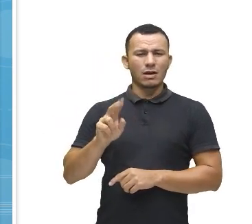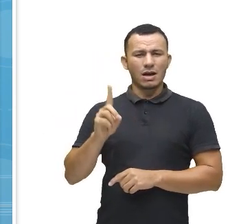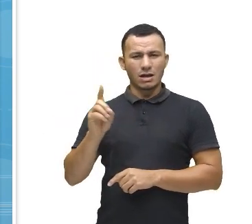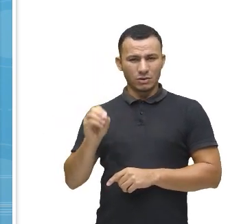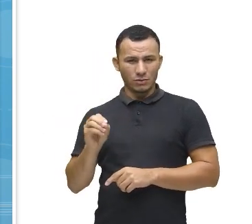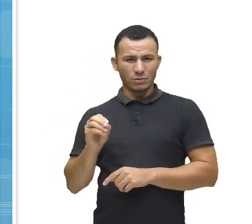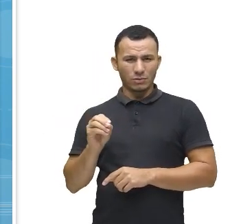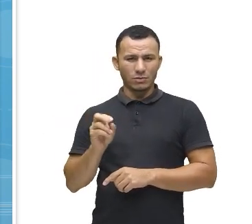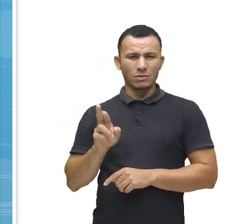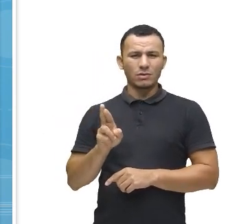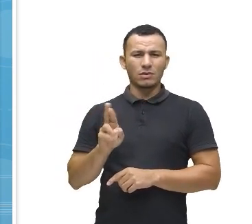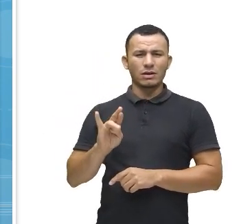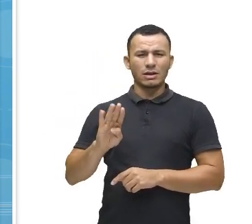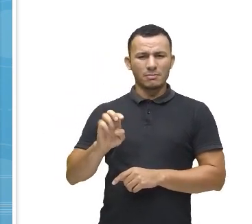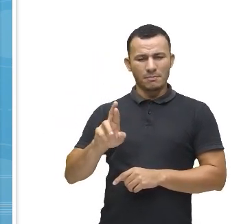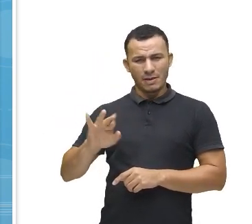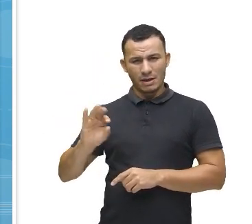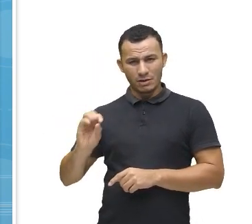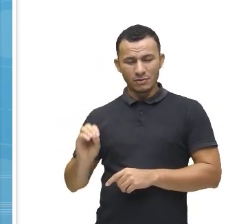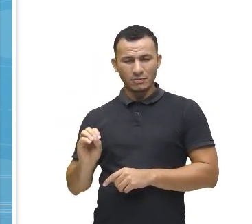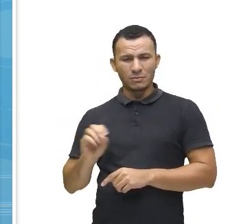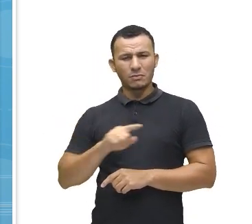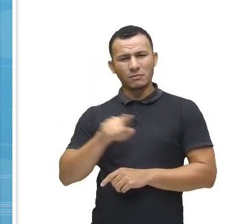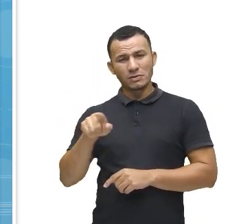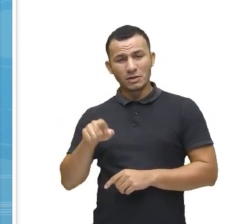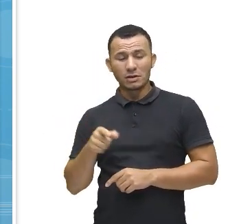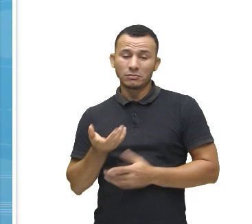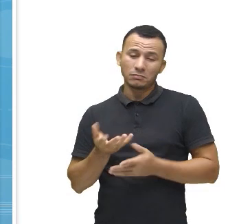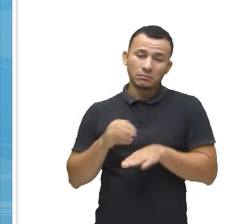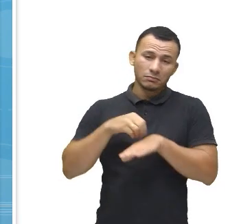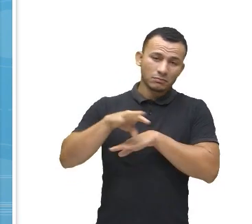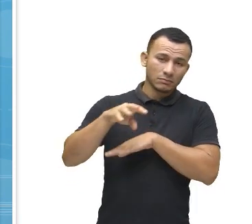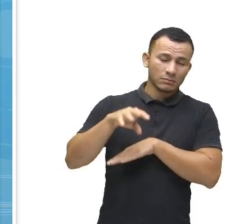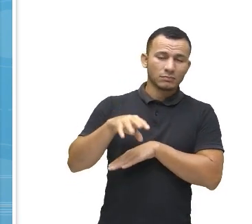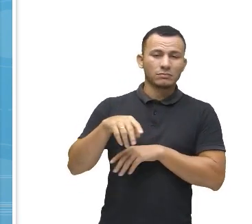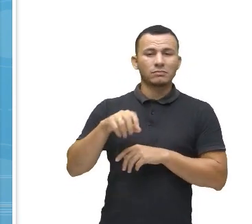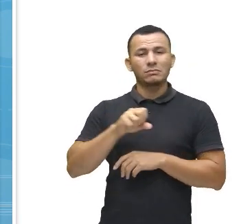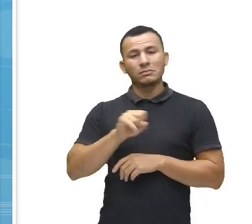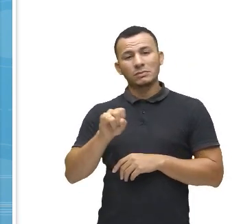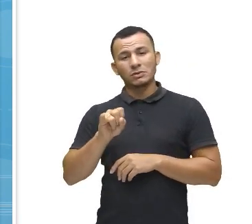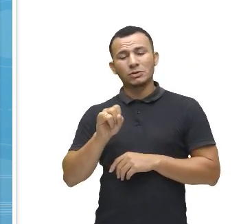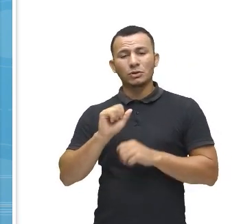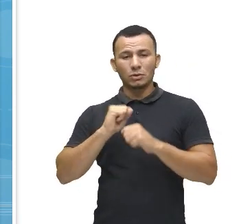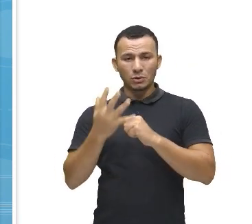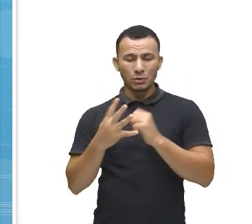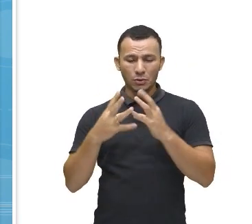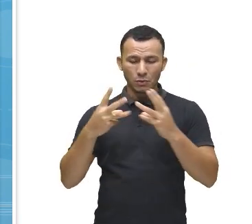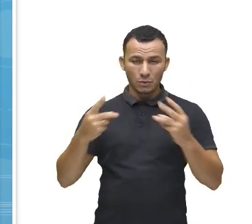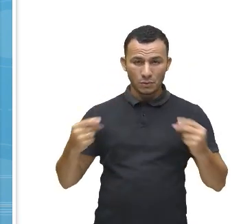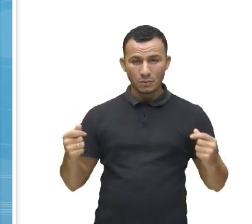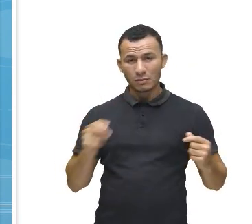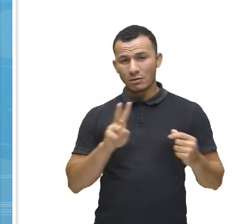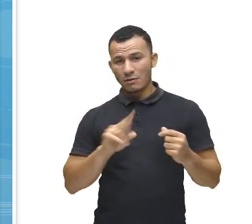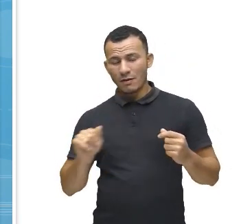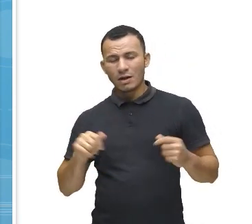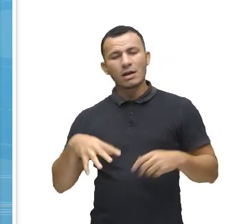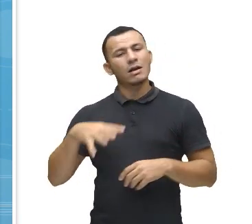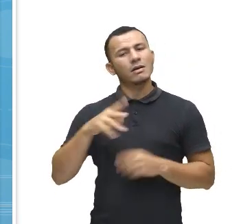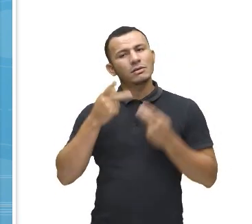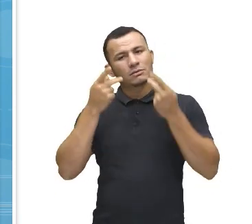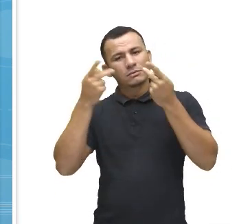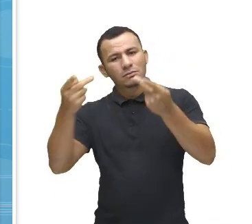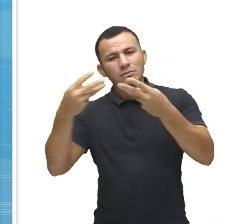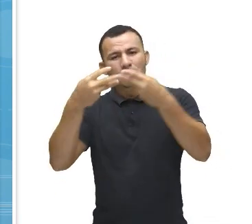Eu recomendo para vocês que tiverem a oportunidade, quando essa pandemia passar, obviamente, de conhecer o